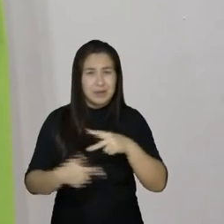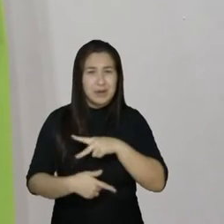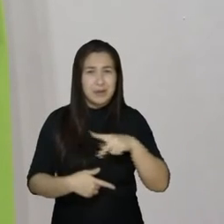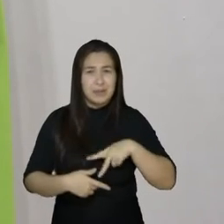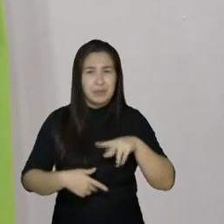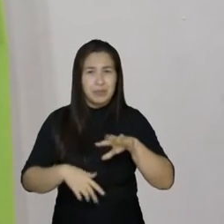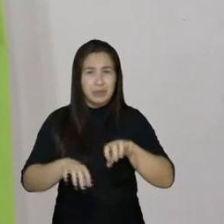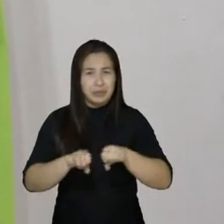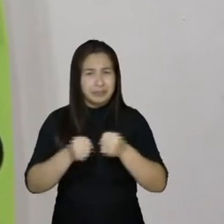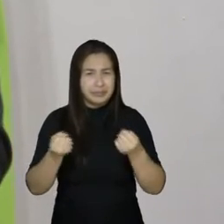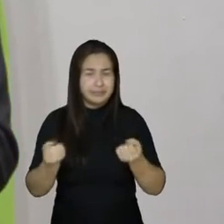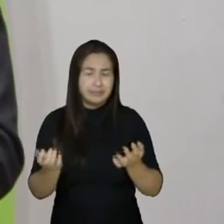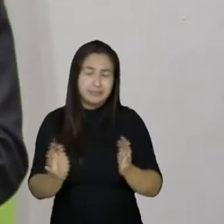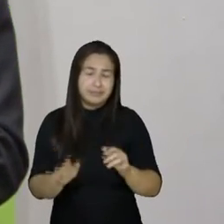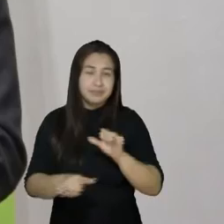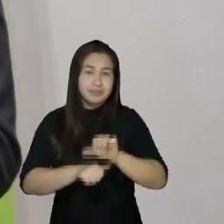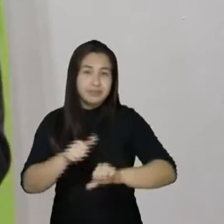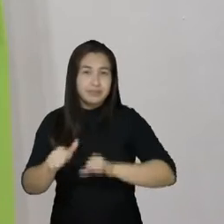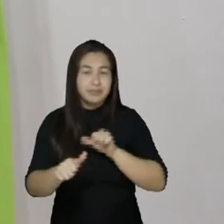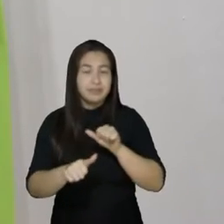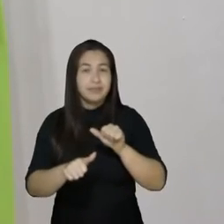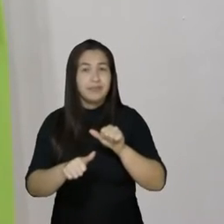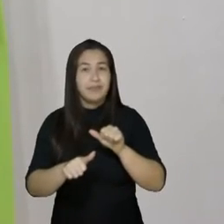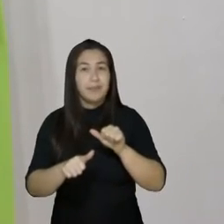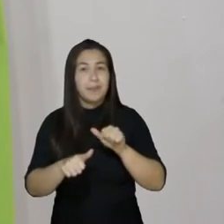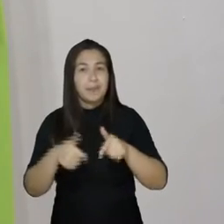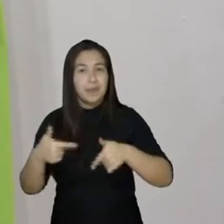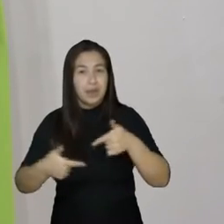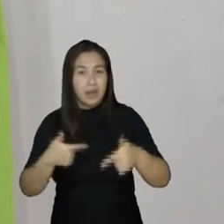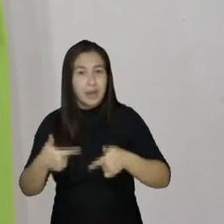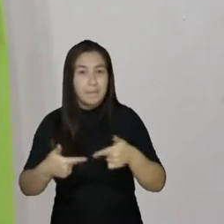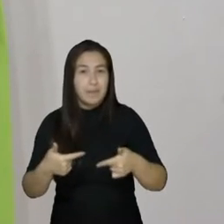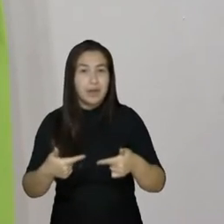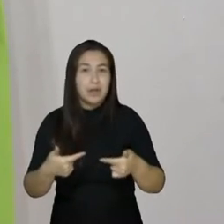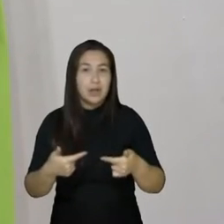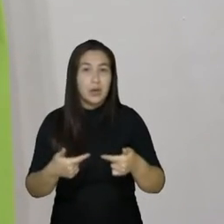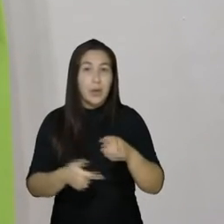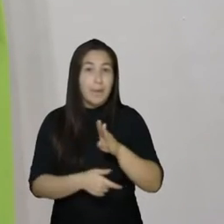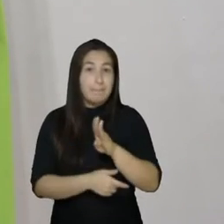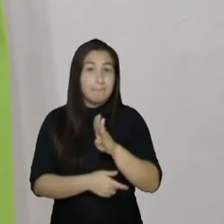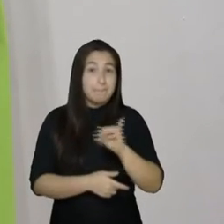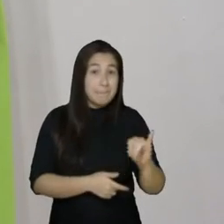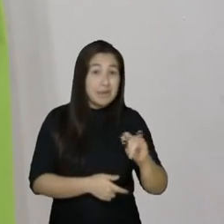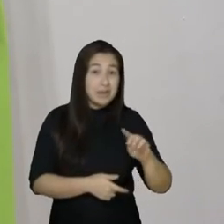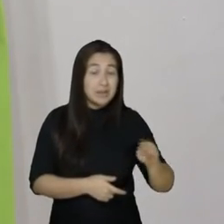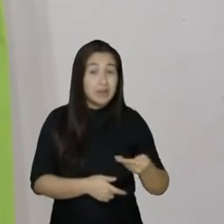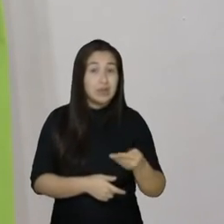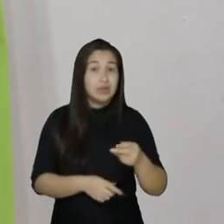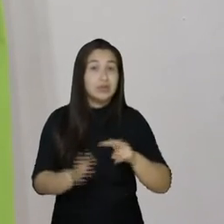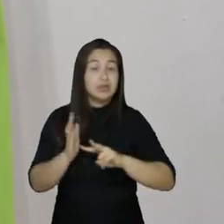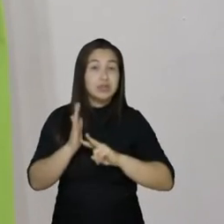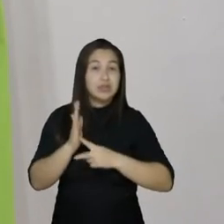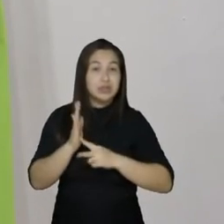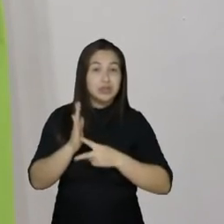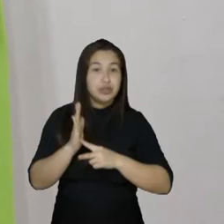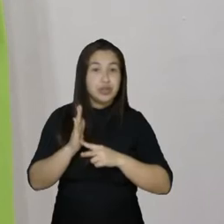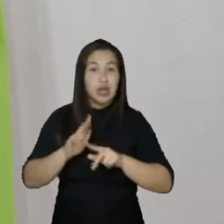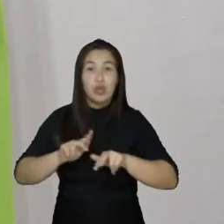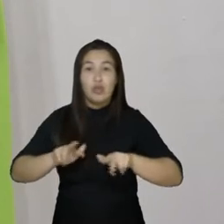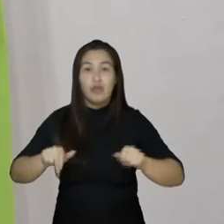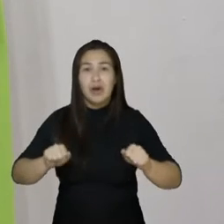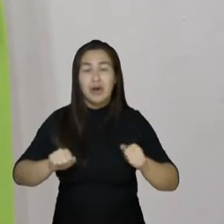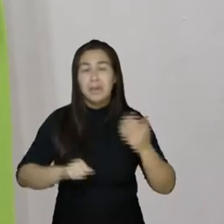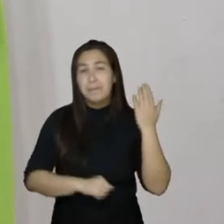Reforma trabalhista, tirou milhões, né, ou seja, bilhões dos sindicatos. Antes era